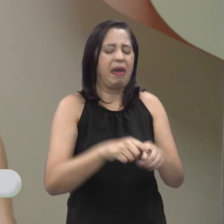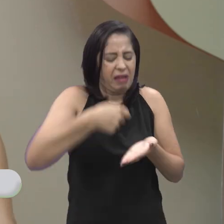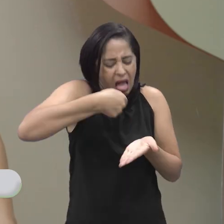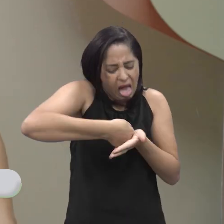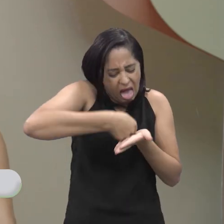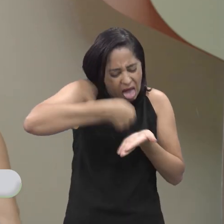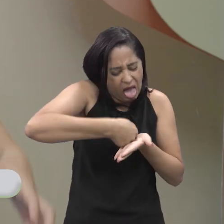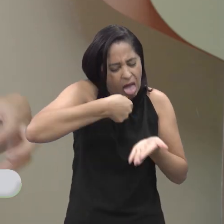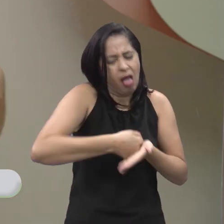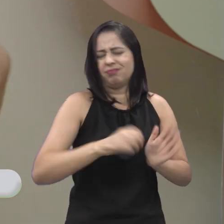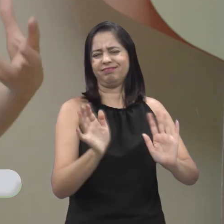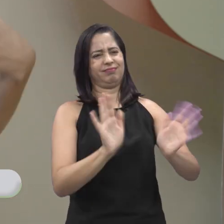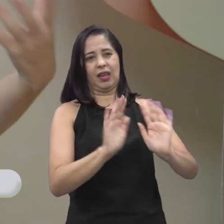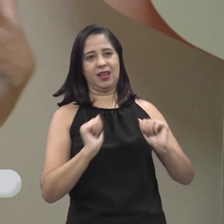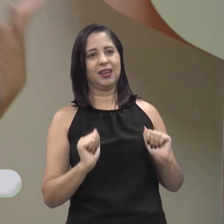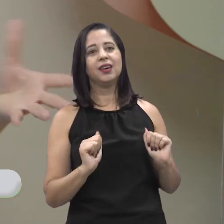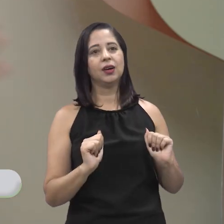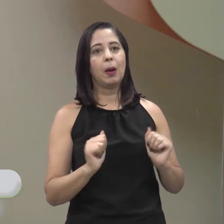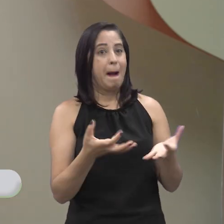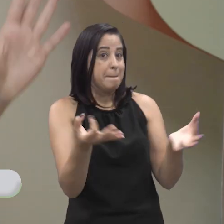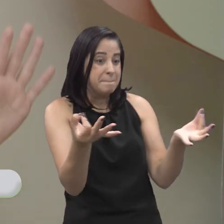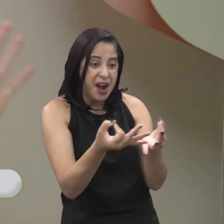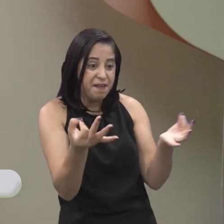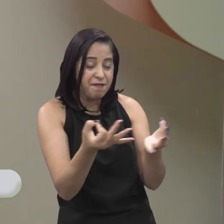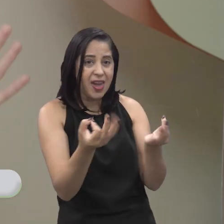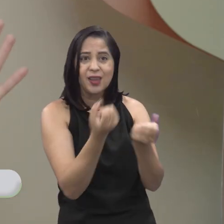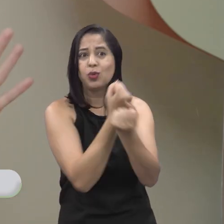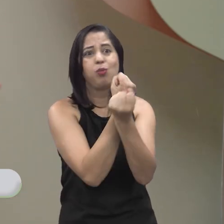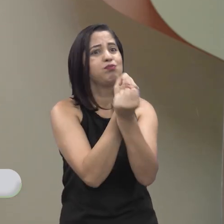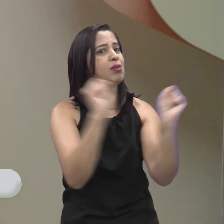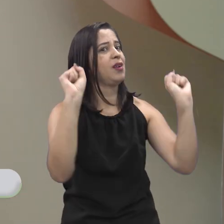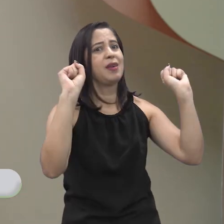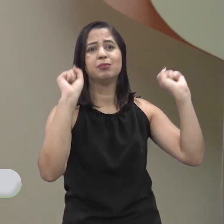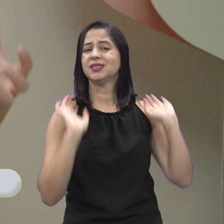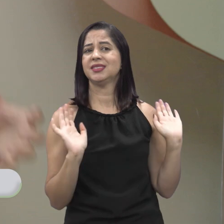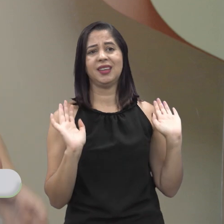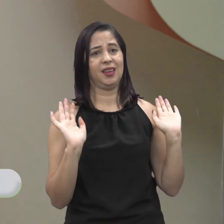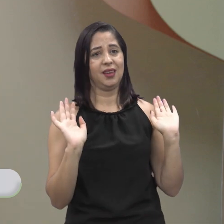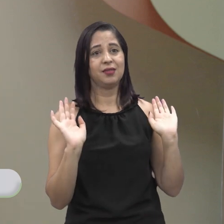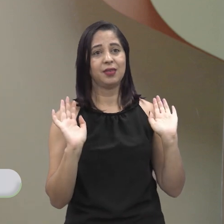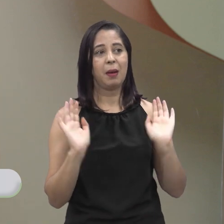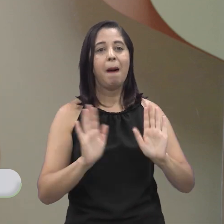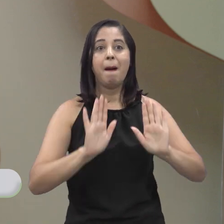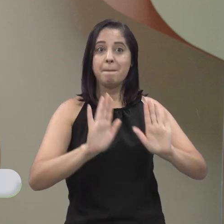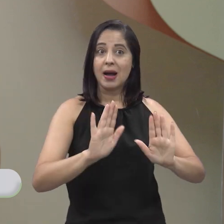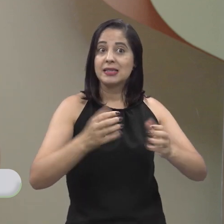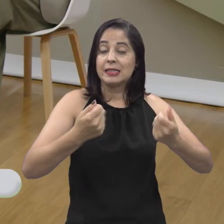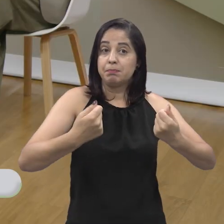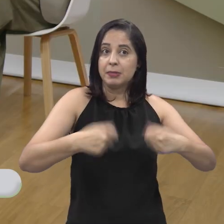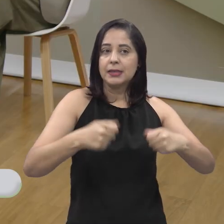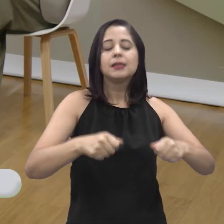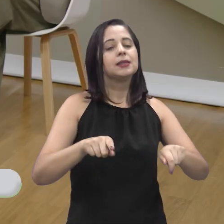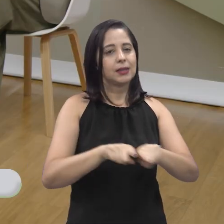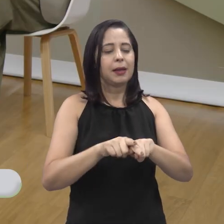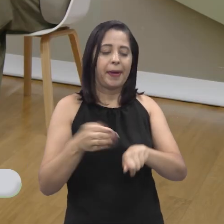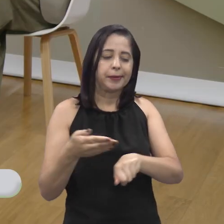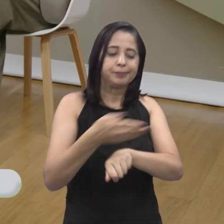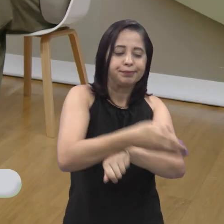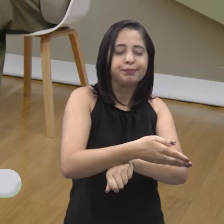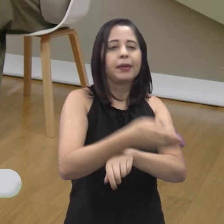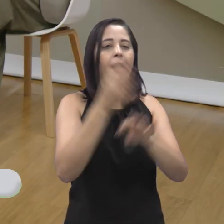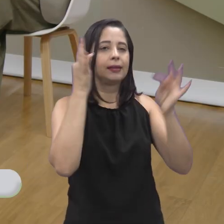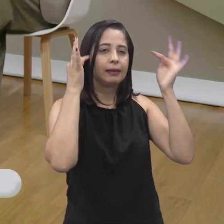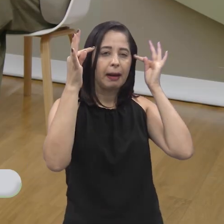Você falou, né? Não chegar a essa perfeição, que nunca vai chegar também, né? Sim. Mas ter esse discernimento também, e muita terapia